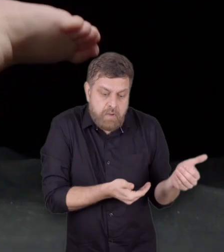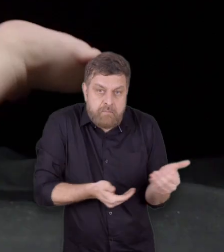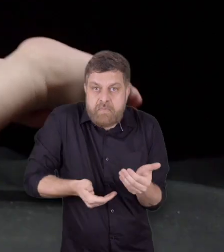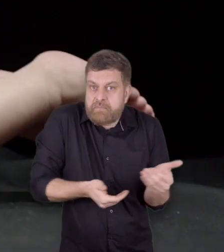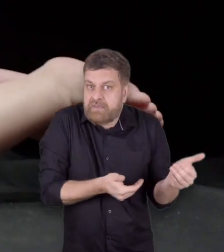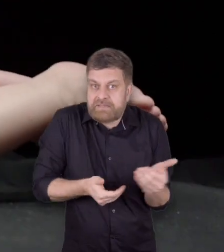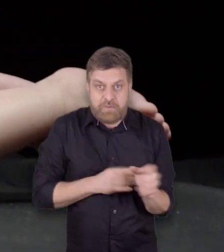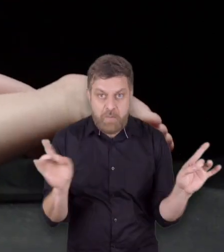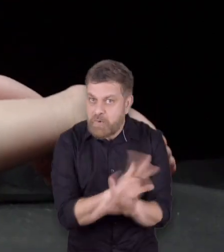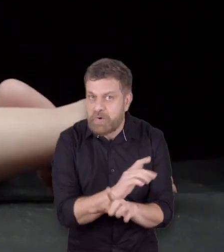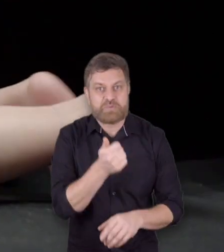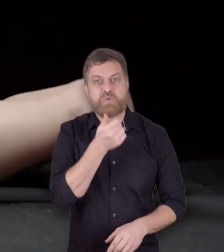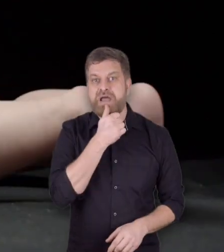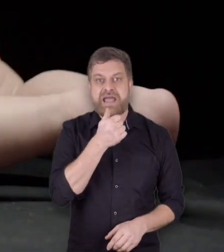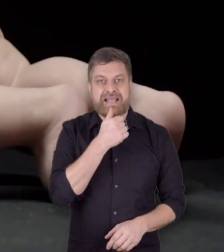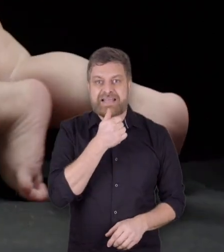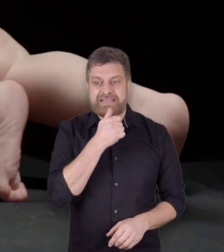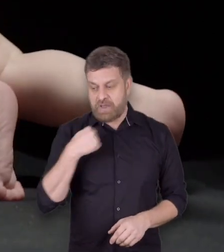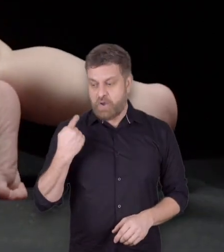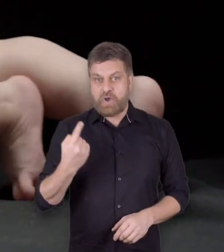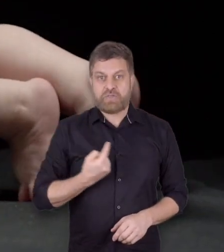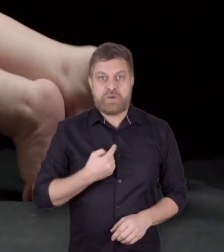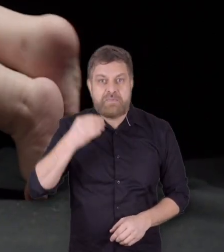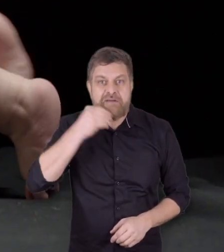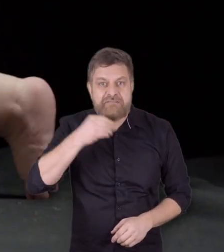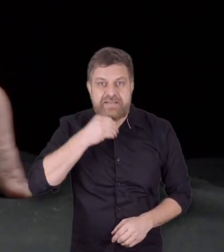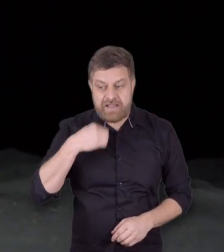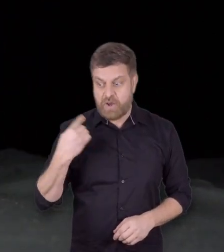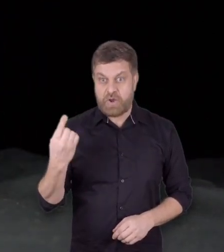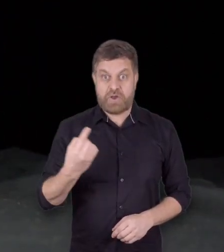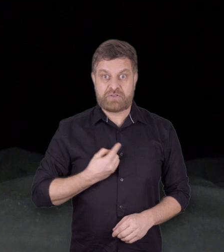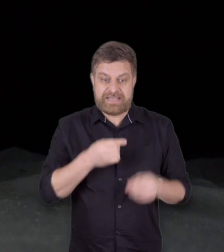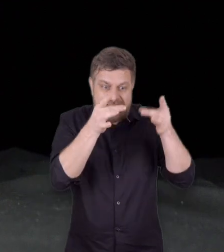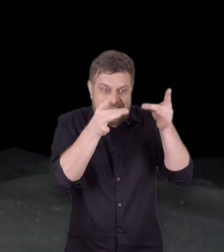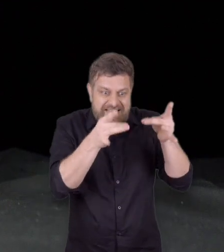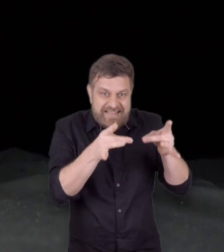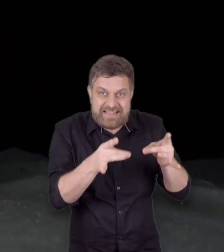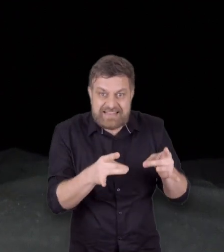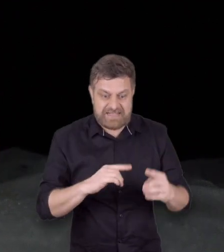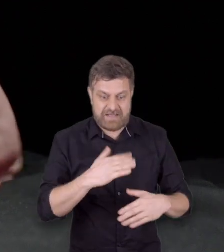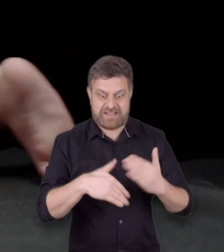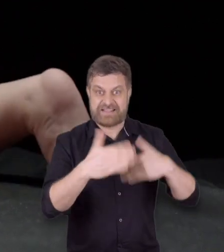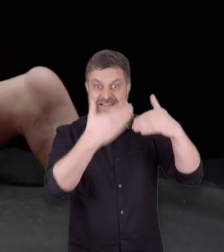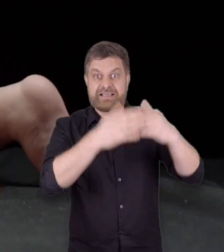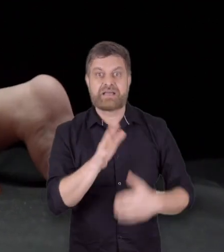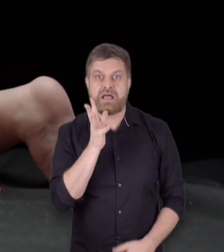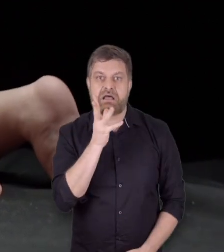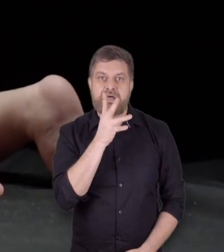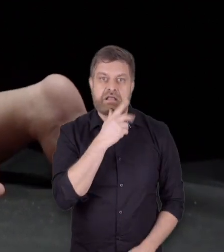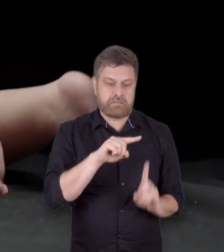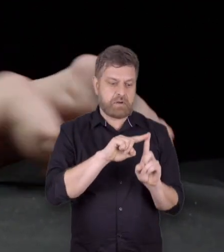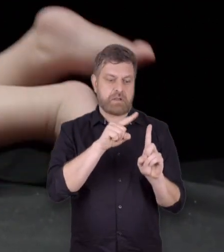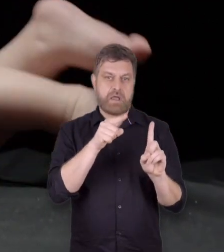muito incompletos. Ou seja, nós somos seres muito sofisticados, demoramos muito tempo para